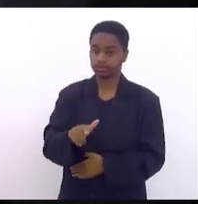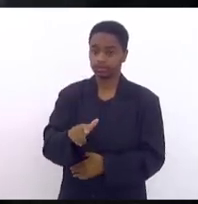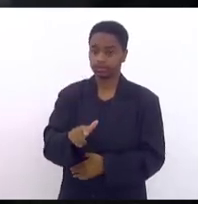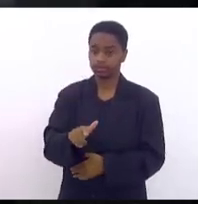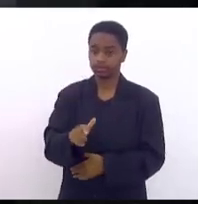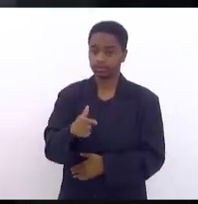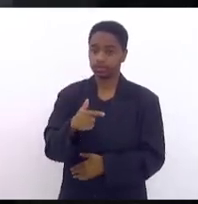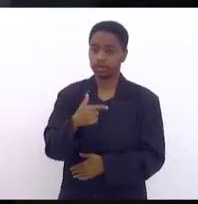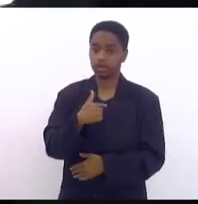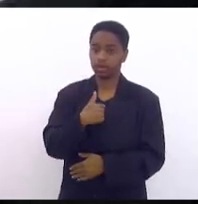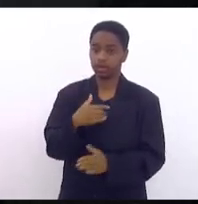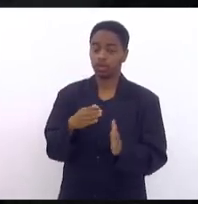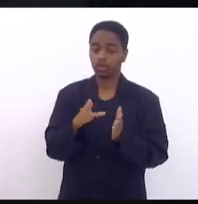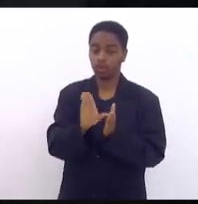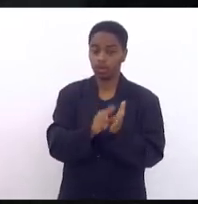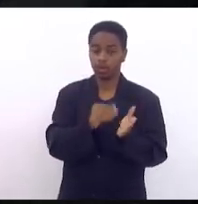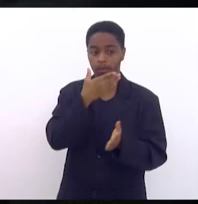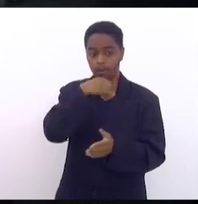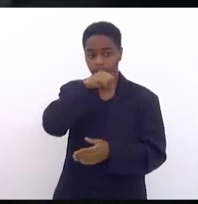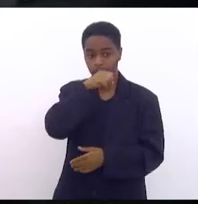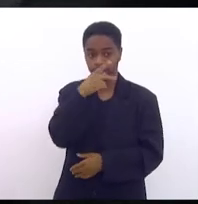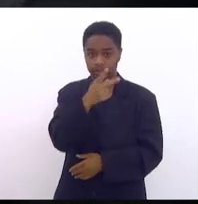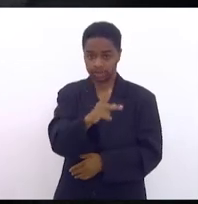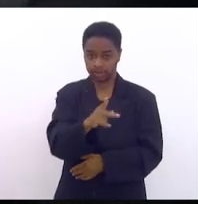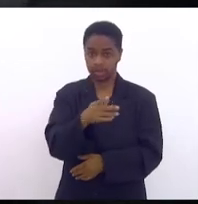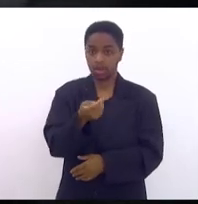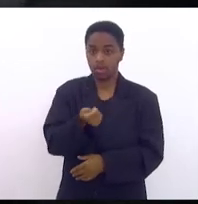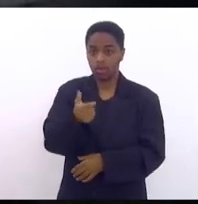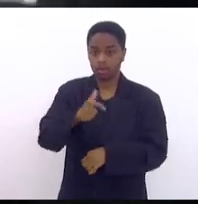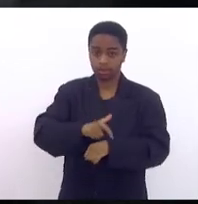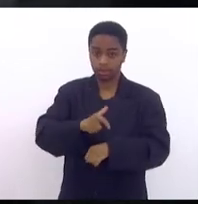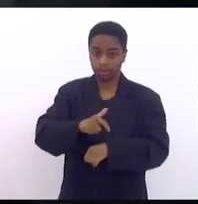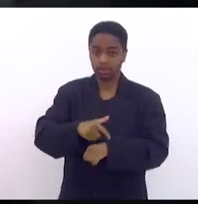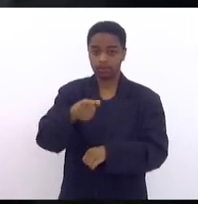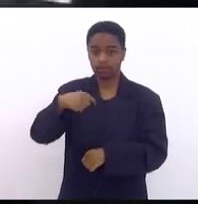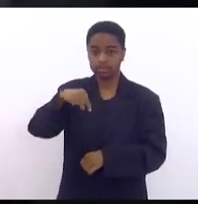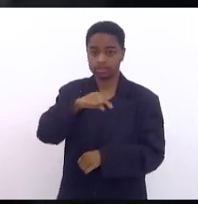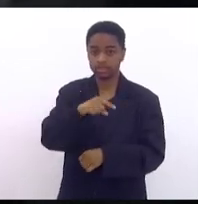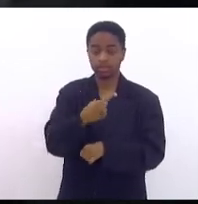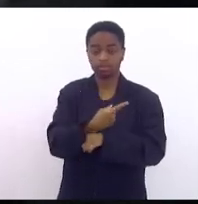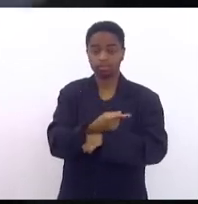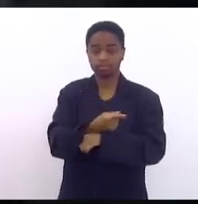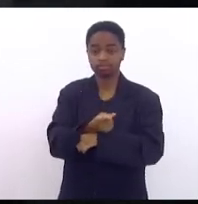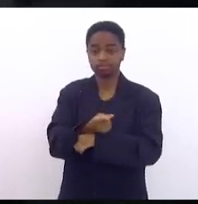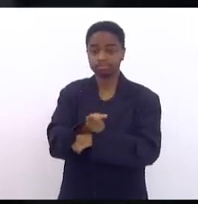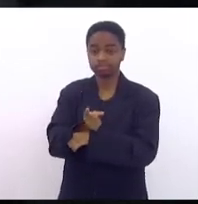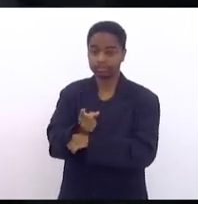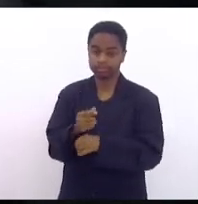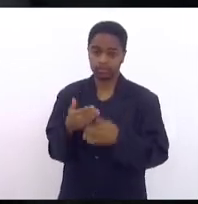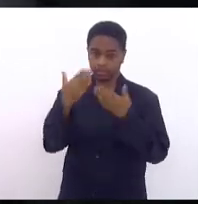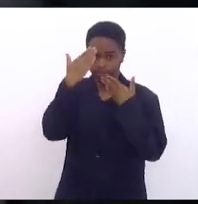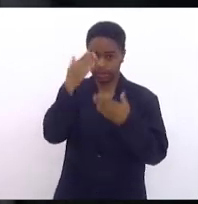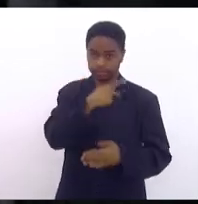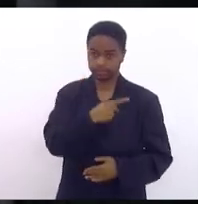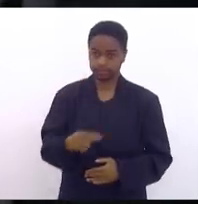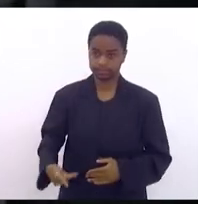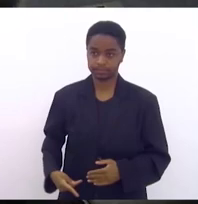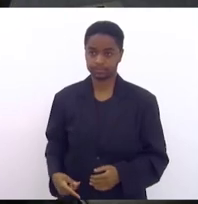vou imitar o pai do prefeito. Está chegando a hora de vocês. Tic-tac, tic-tac, tic-tac. Muito obrigado, presidente.